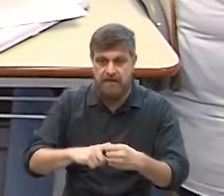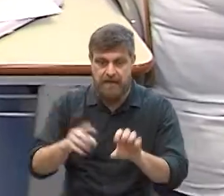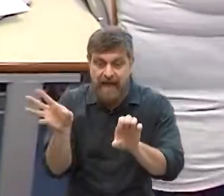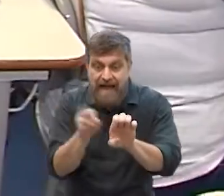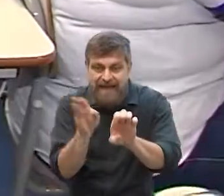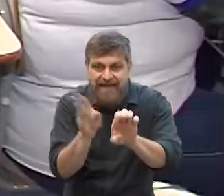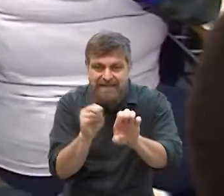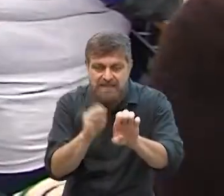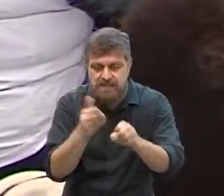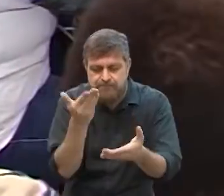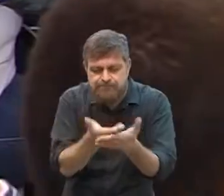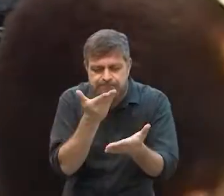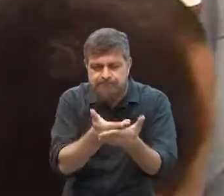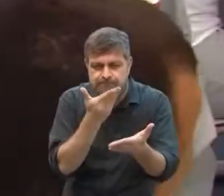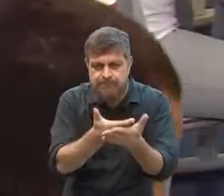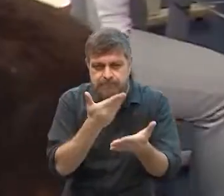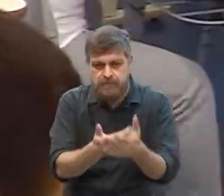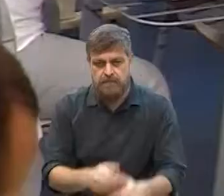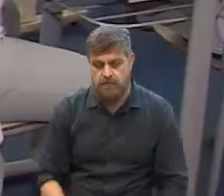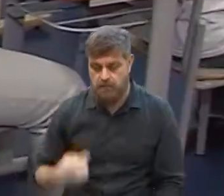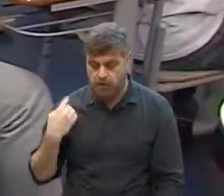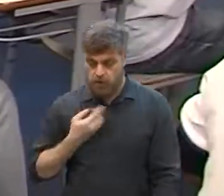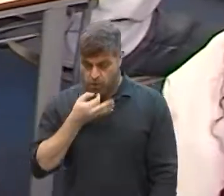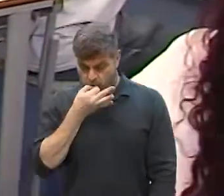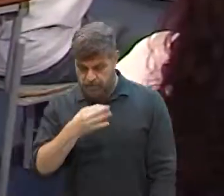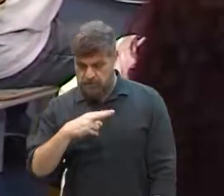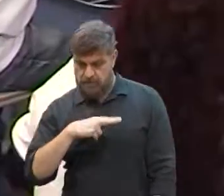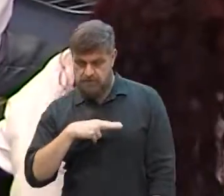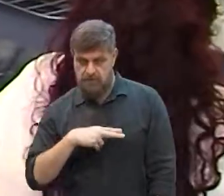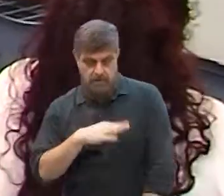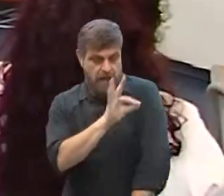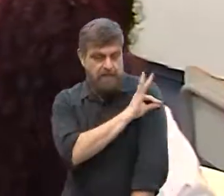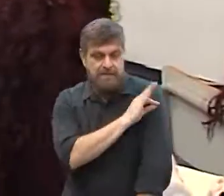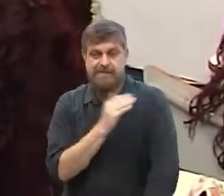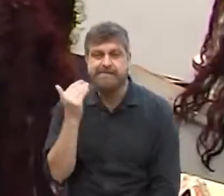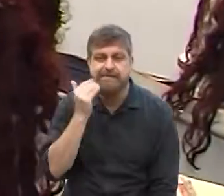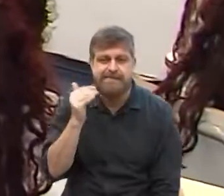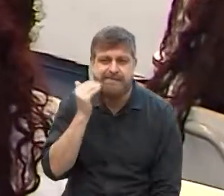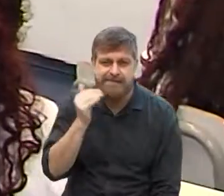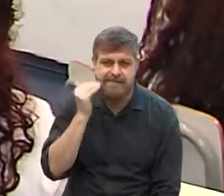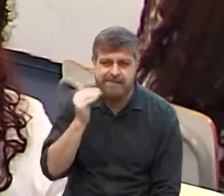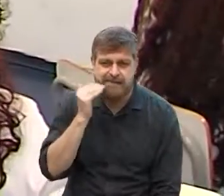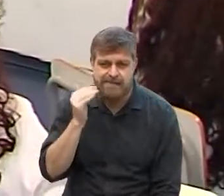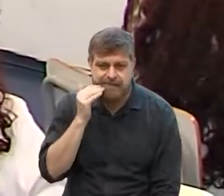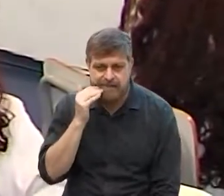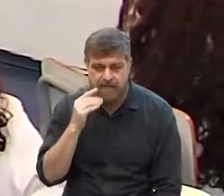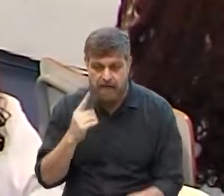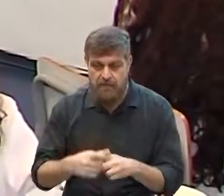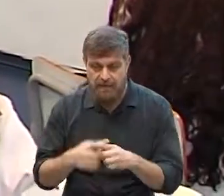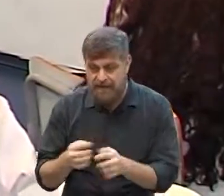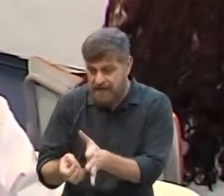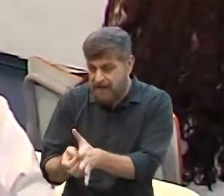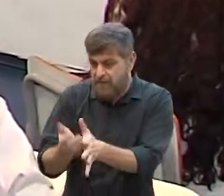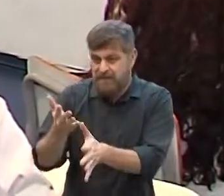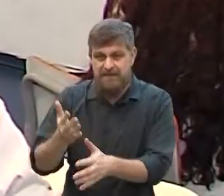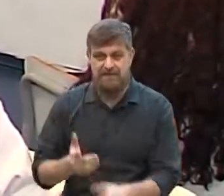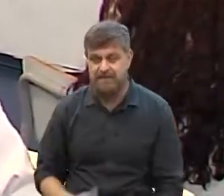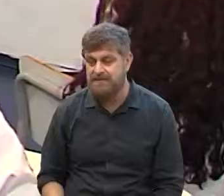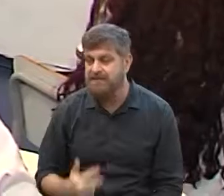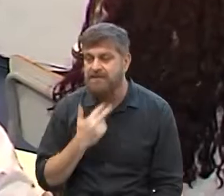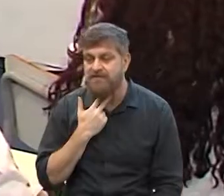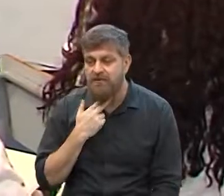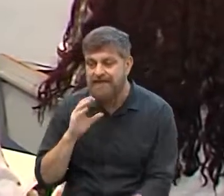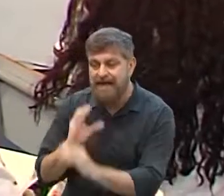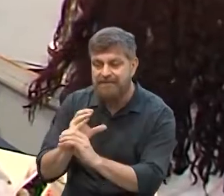EJA. E qual é a nossa visão? É que a Prefeitura tem falhado em acessar essa demanda, porque muitas vezes não consegue se